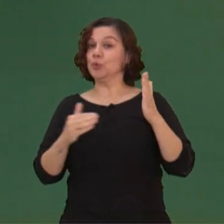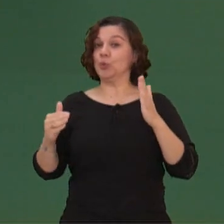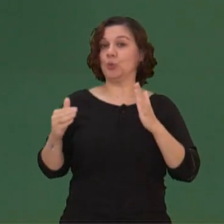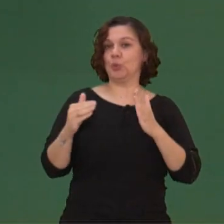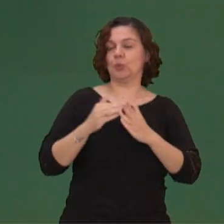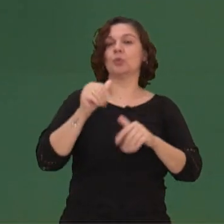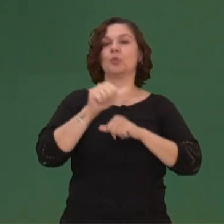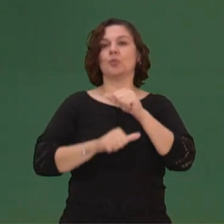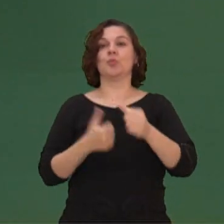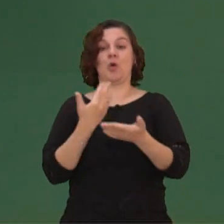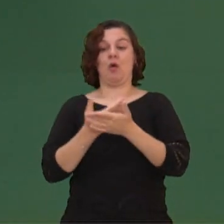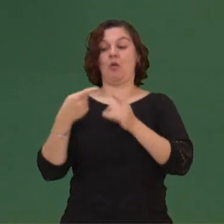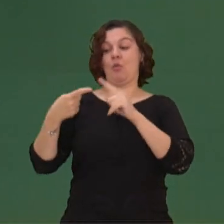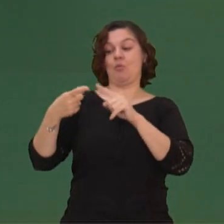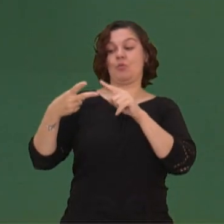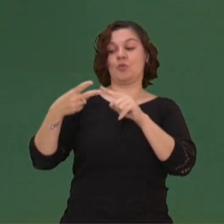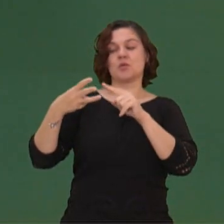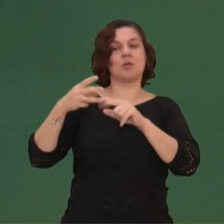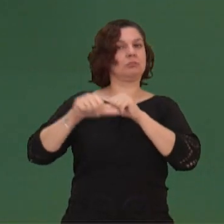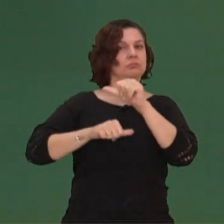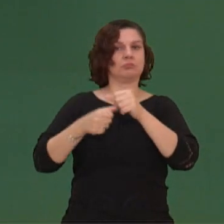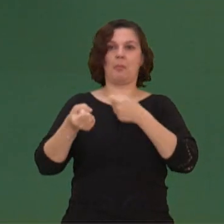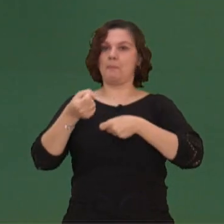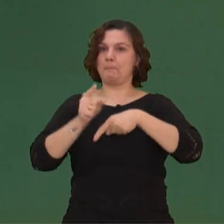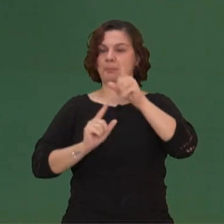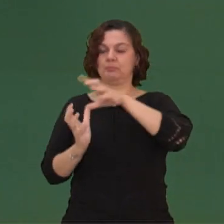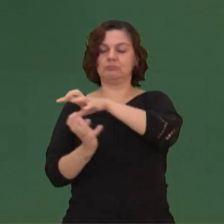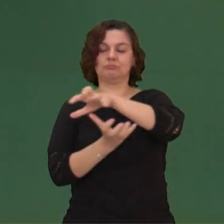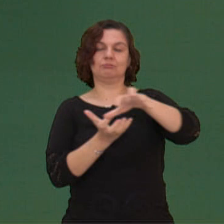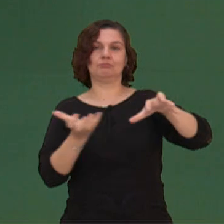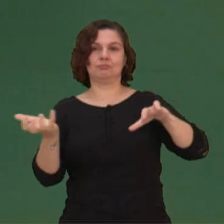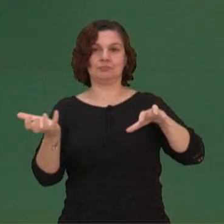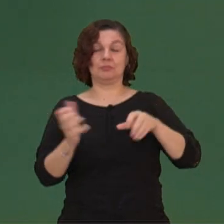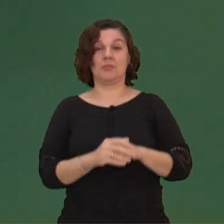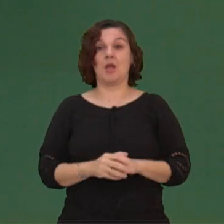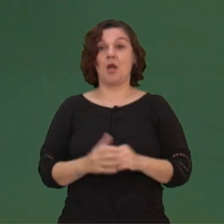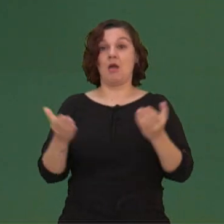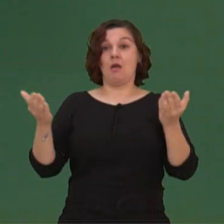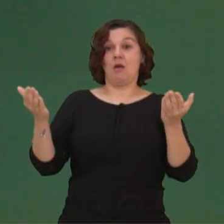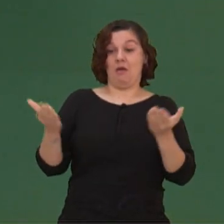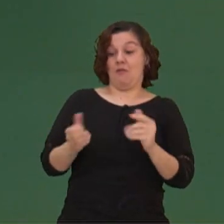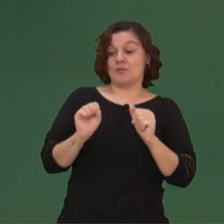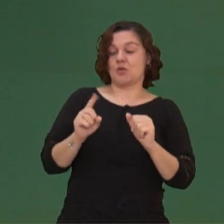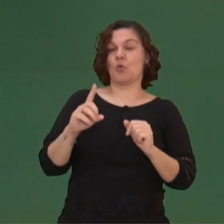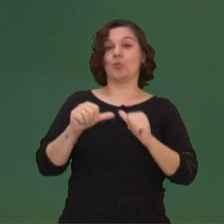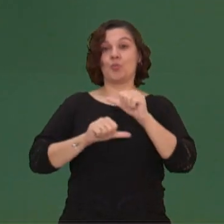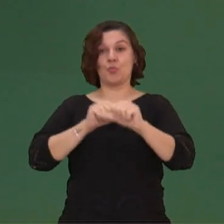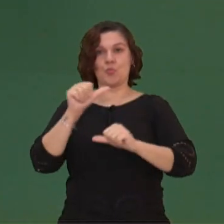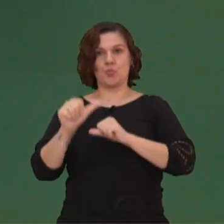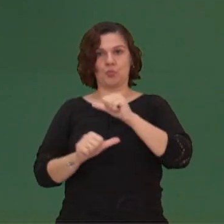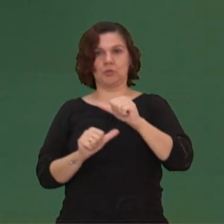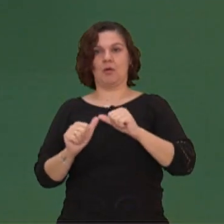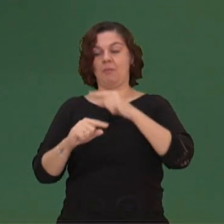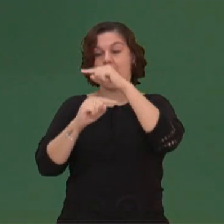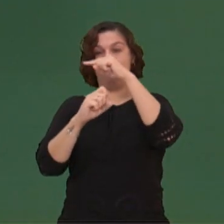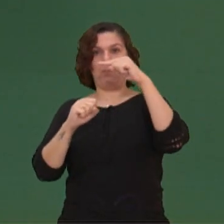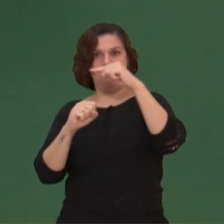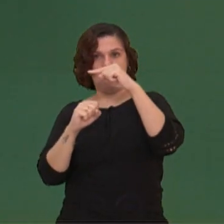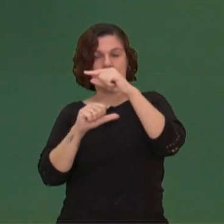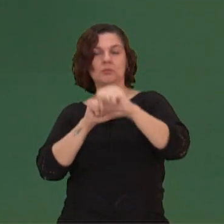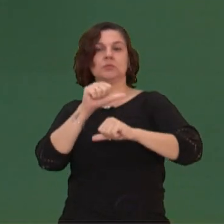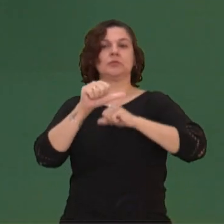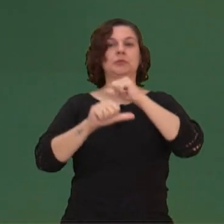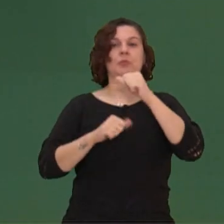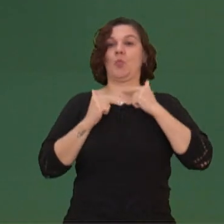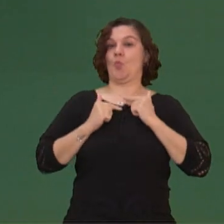na aula 1, 2 e 3 se alteram. Agora, se eu mudar nêutron e mudar elétron, eu não mudo aquelas propriedades que a